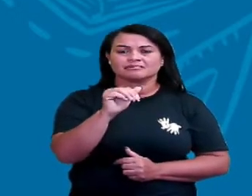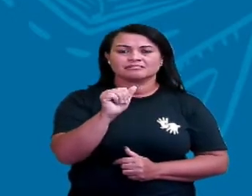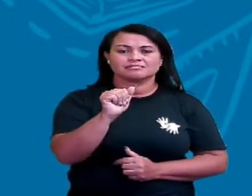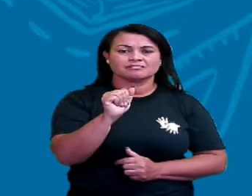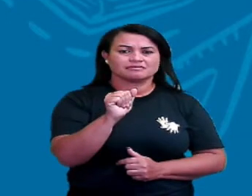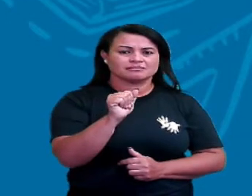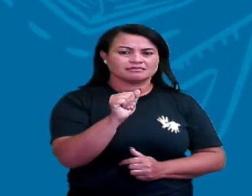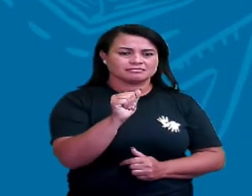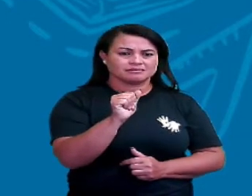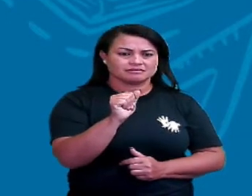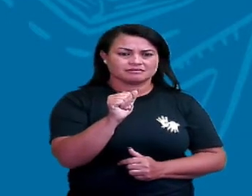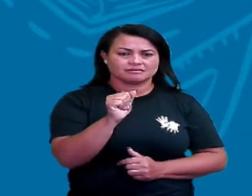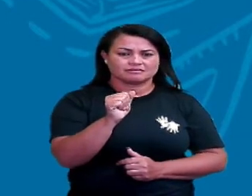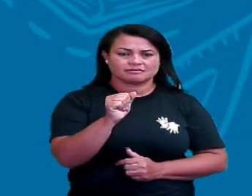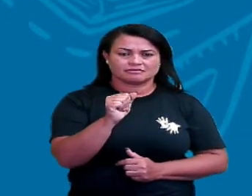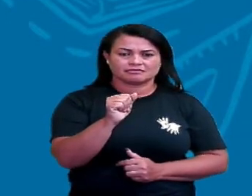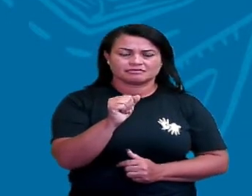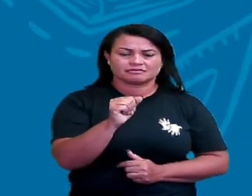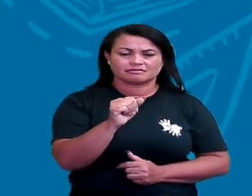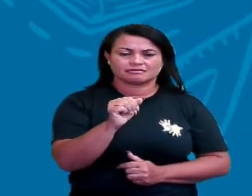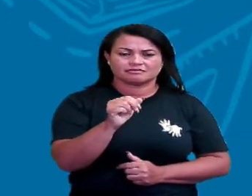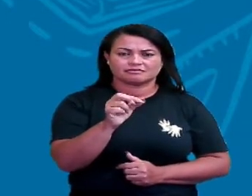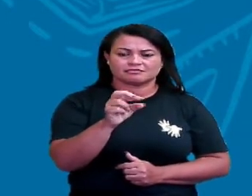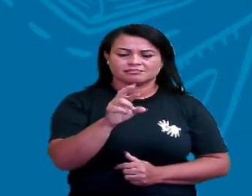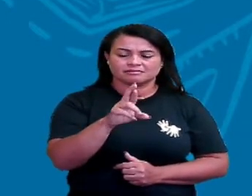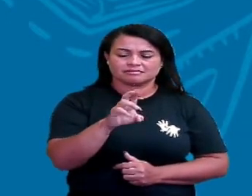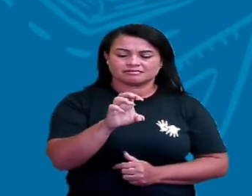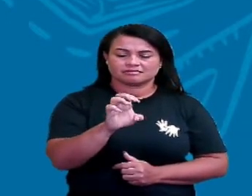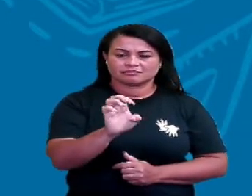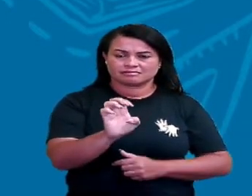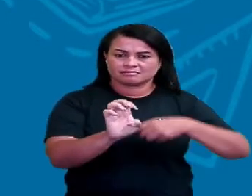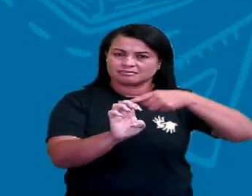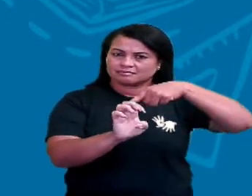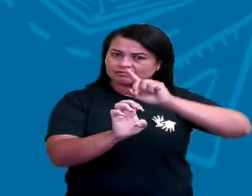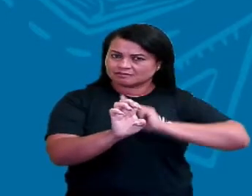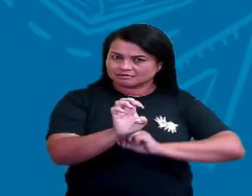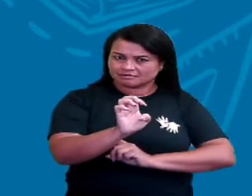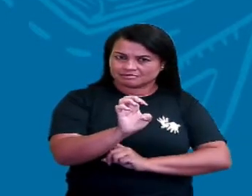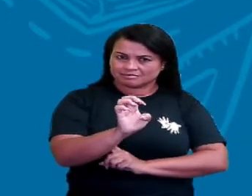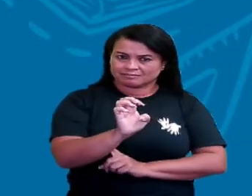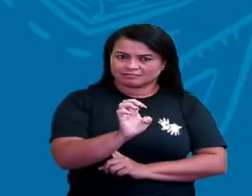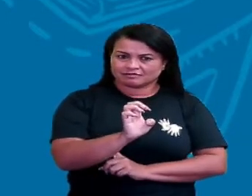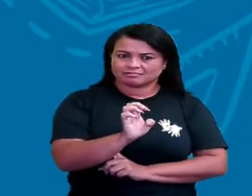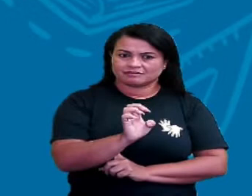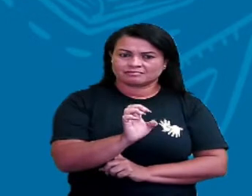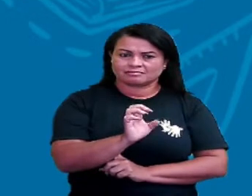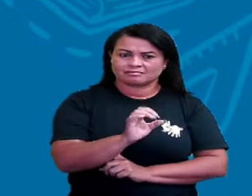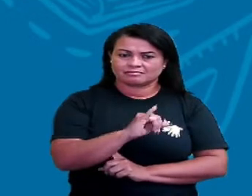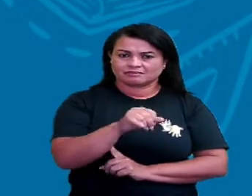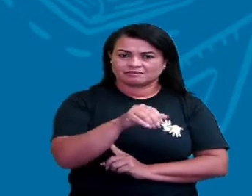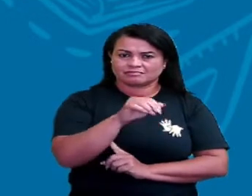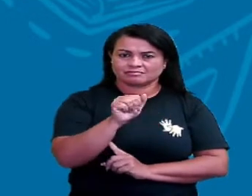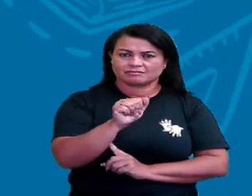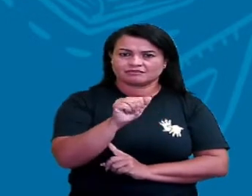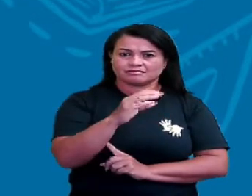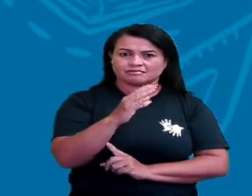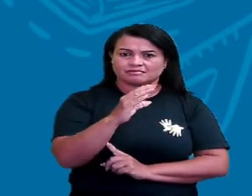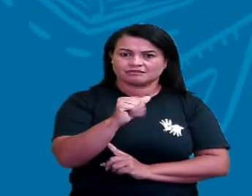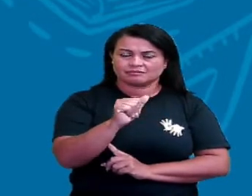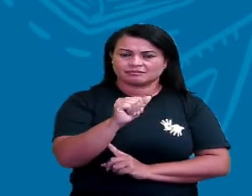A, K. E o R com o E, Ré.